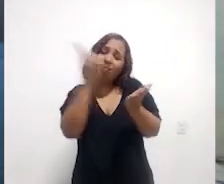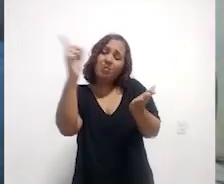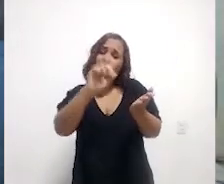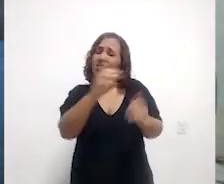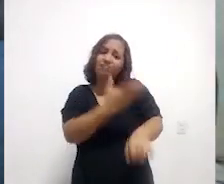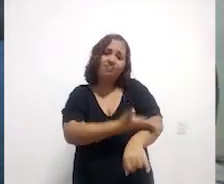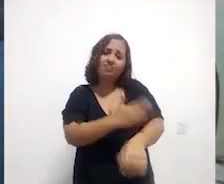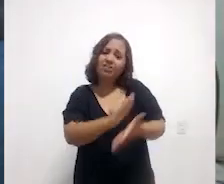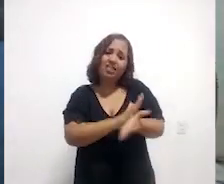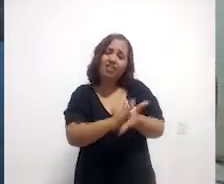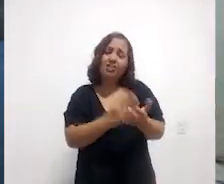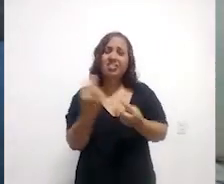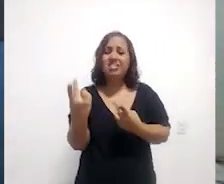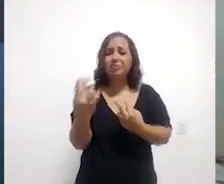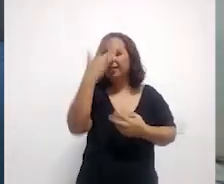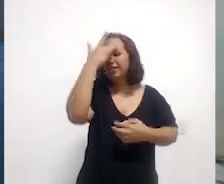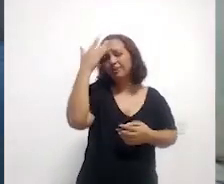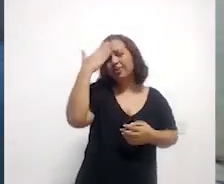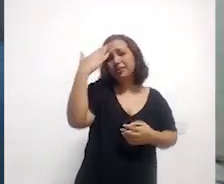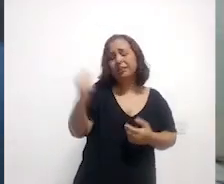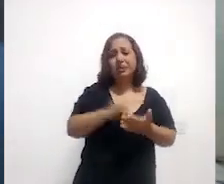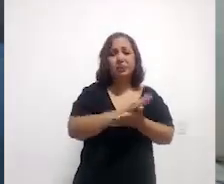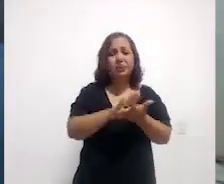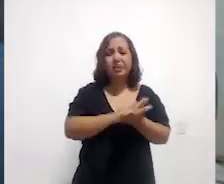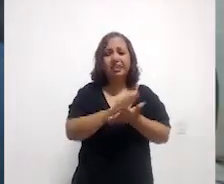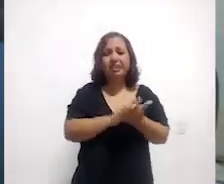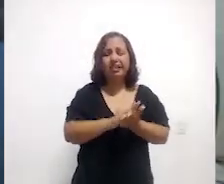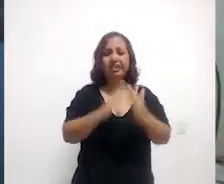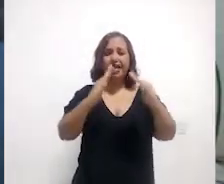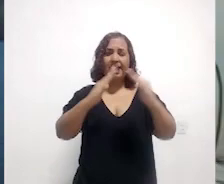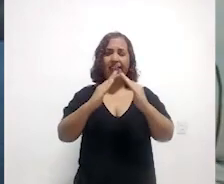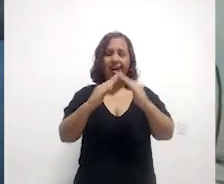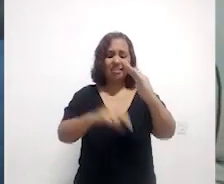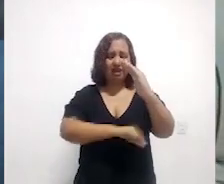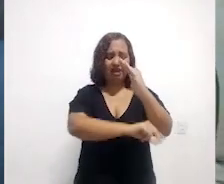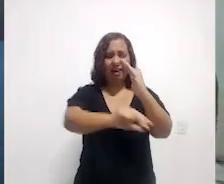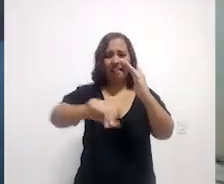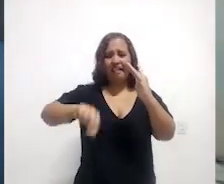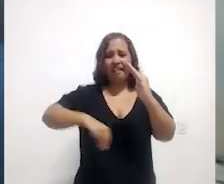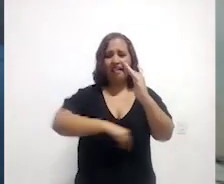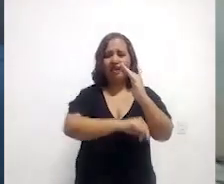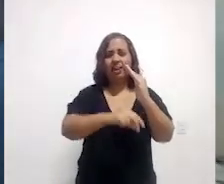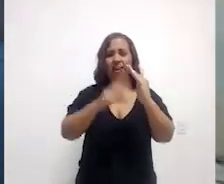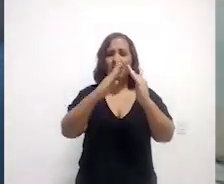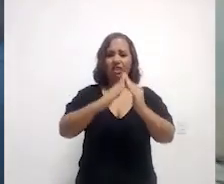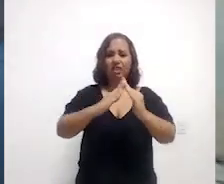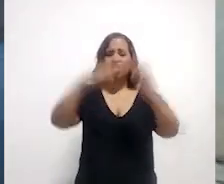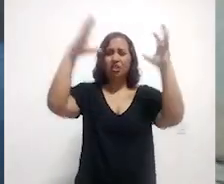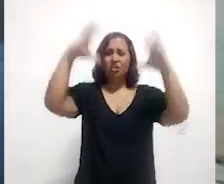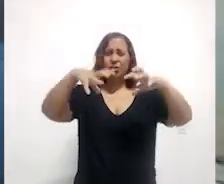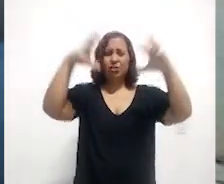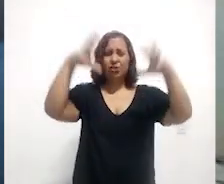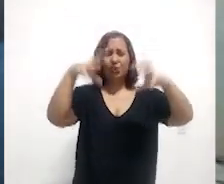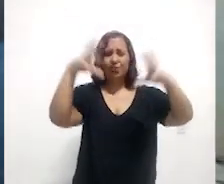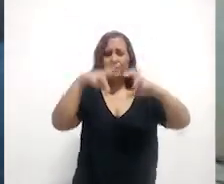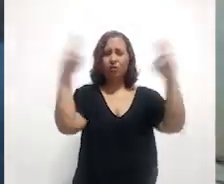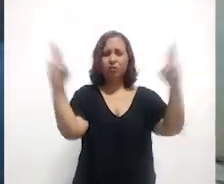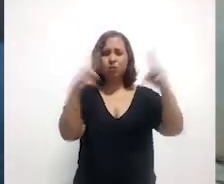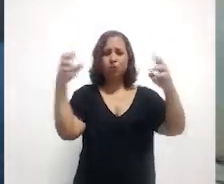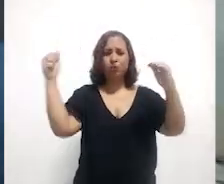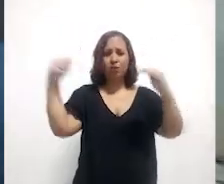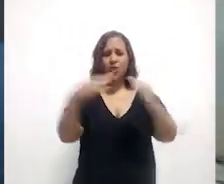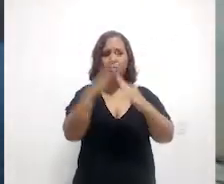construiu a sua casa sobre a areia. Caiu a chuva, transbordaram os rios, sopraram os ventos e deram contra